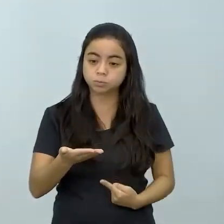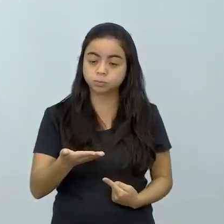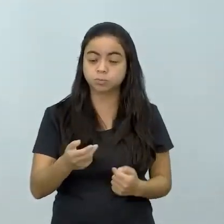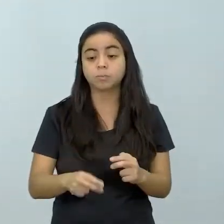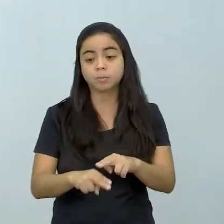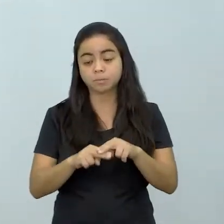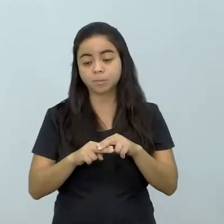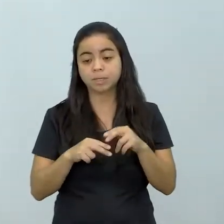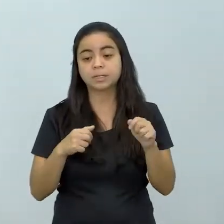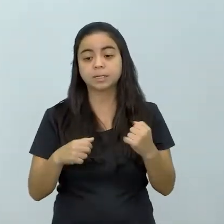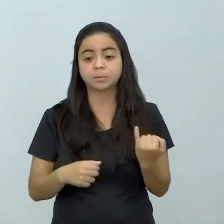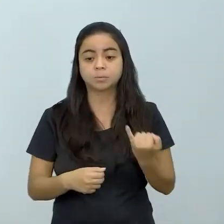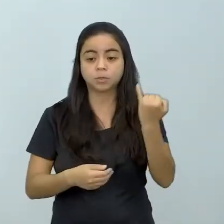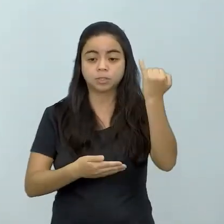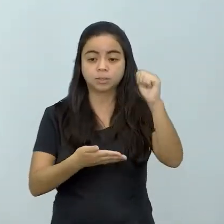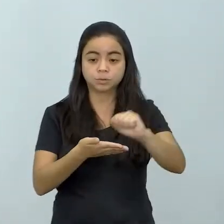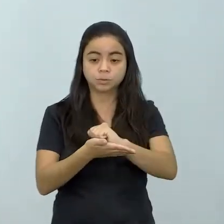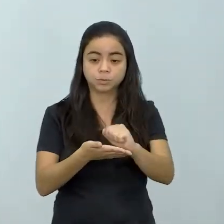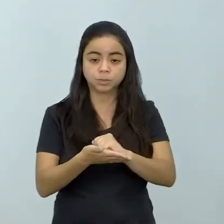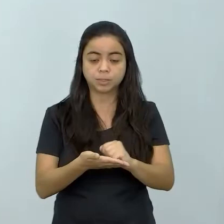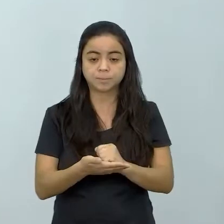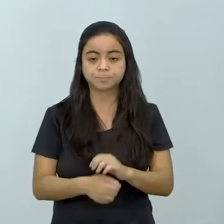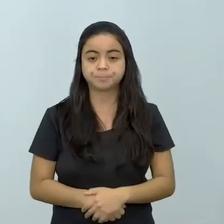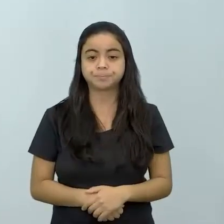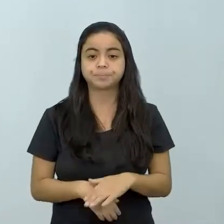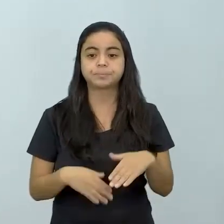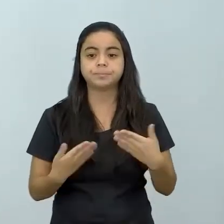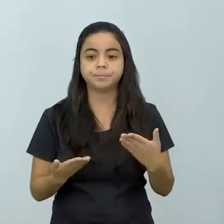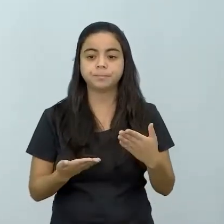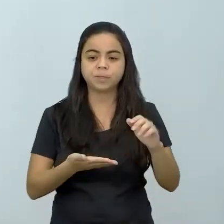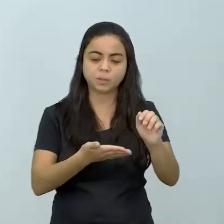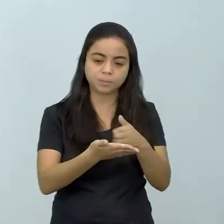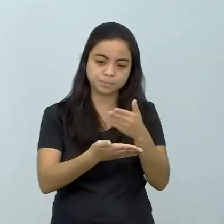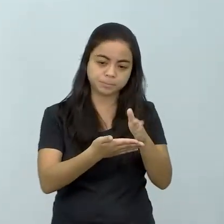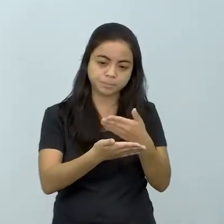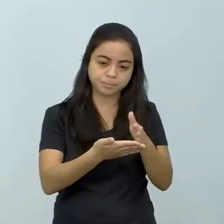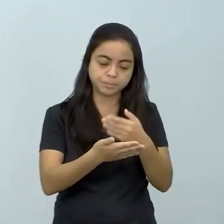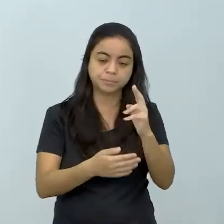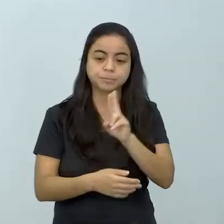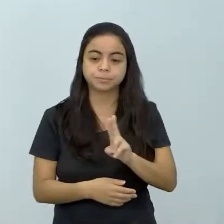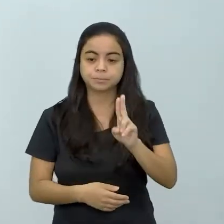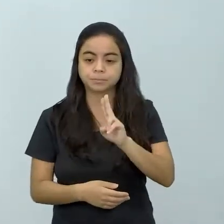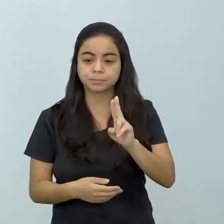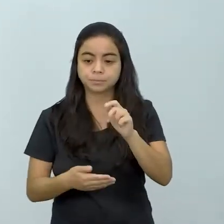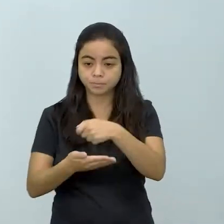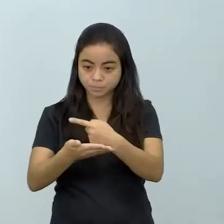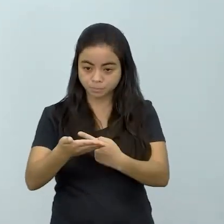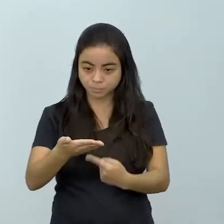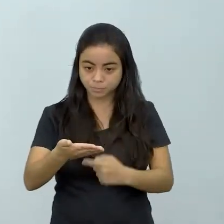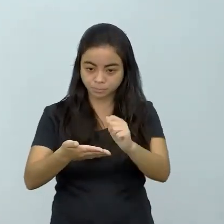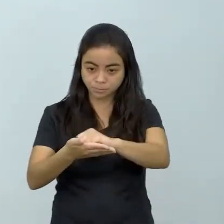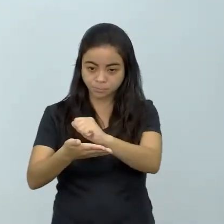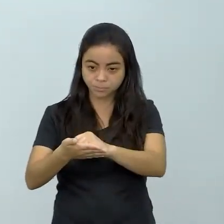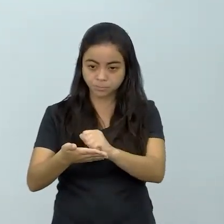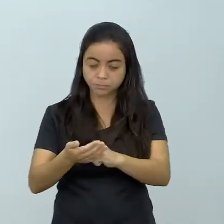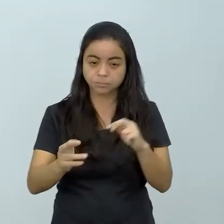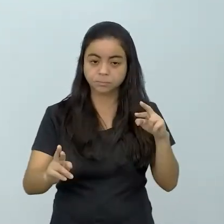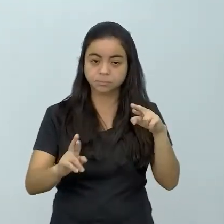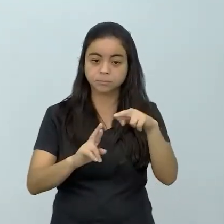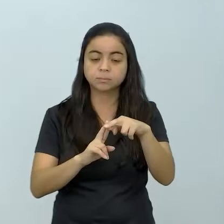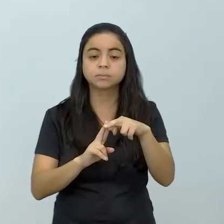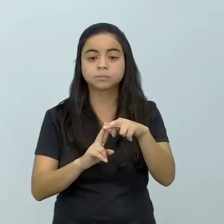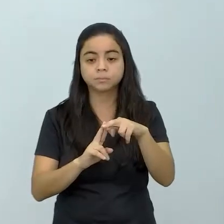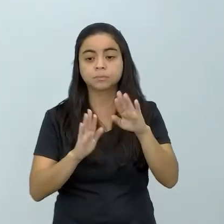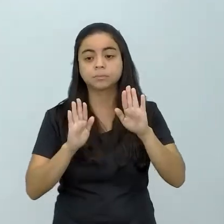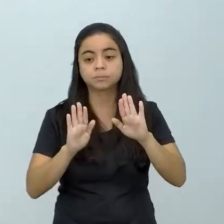Ufa eu acho que essa parte aí bibliografia e utilização de seu diário de bordo representou uma